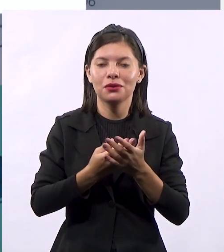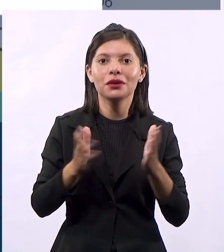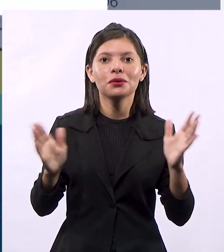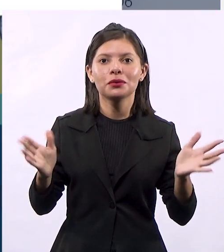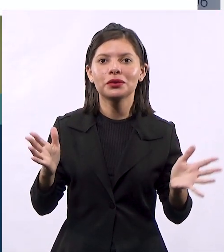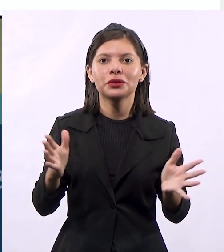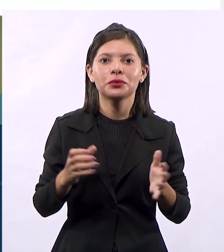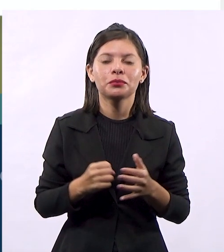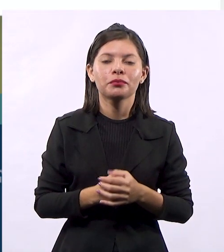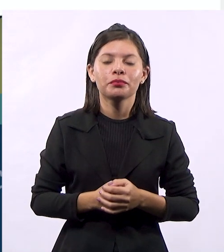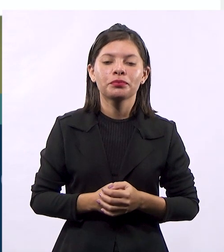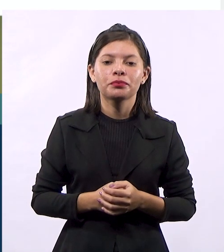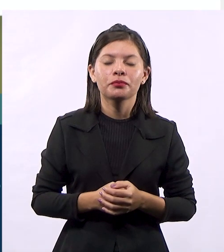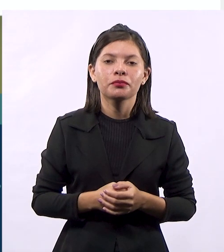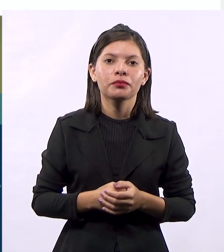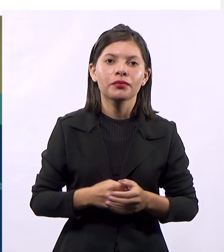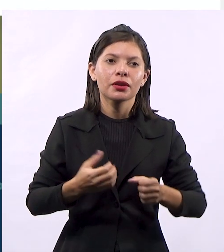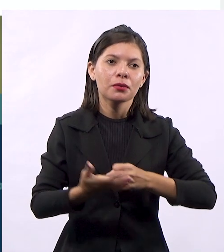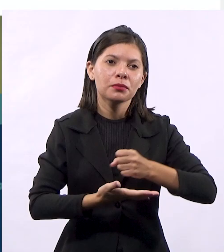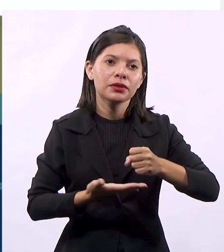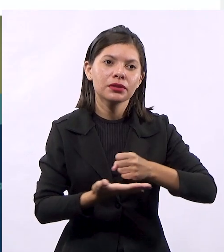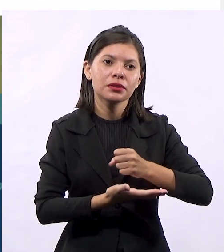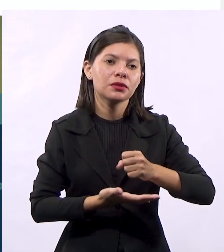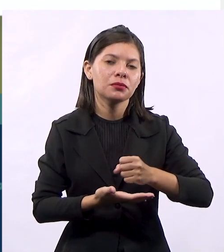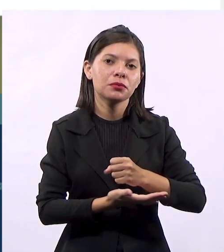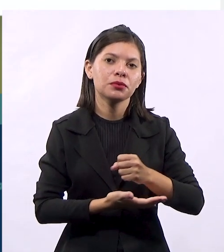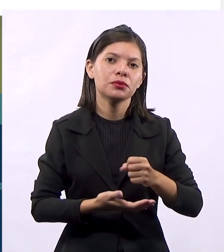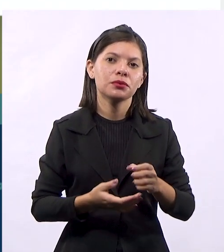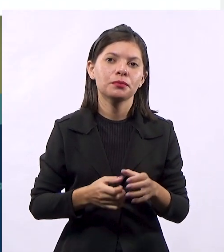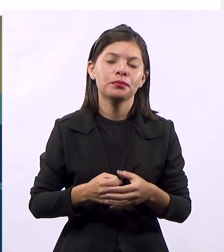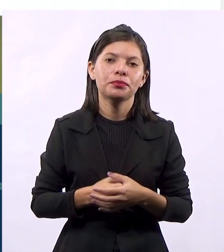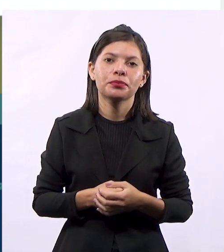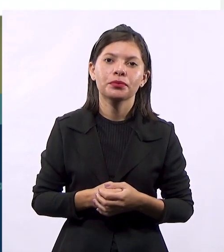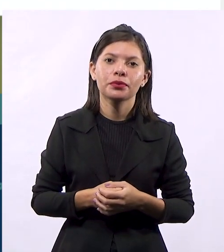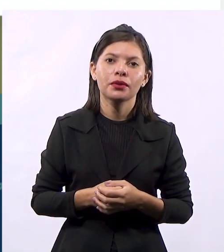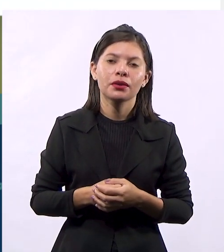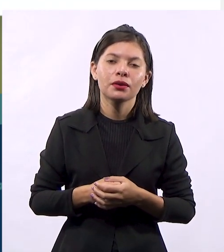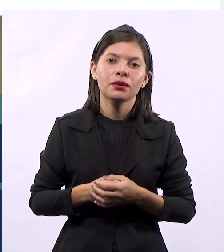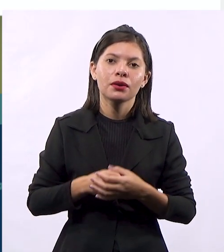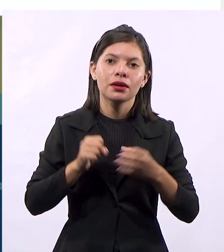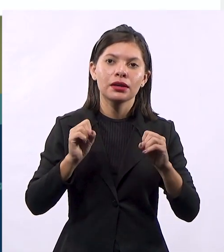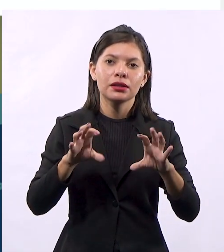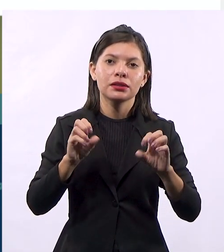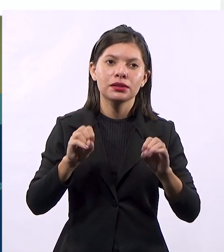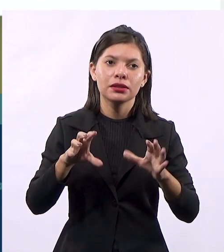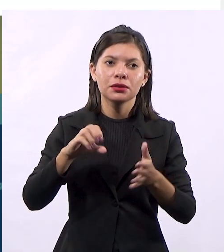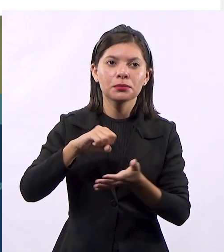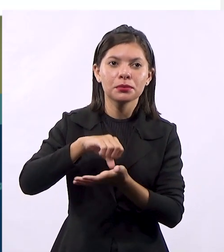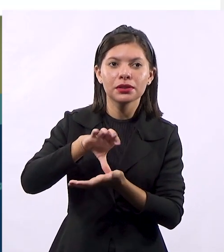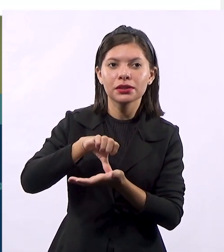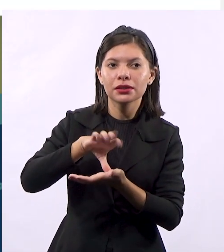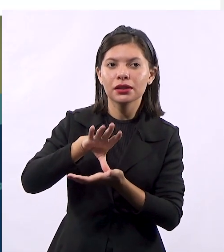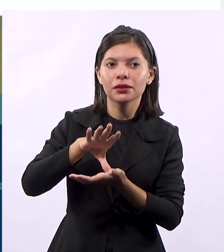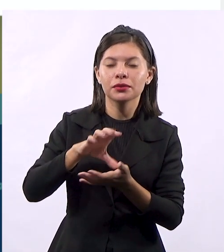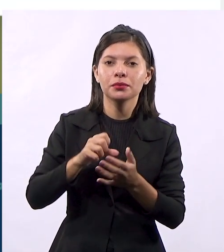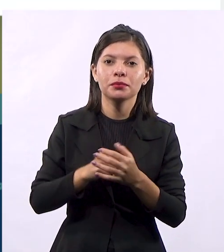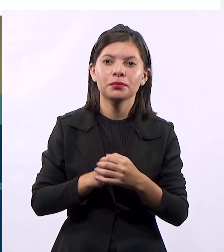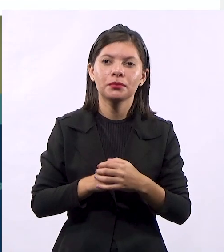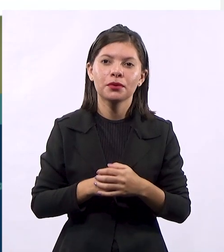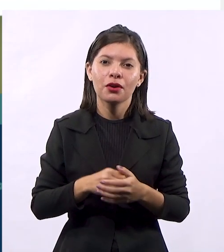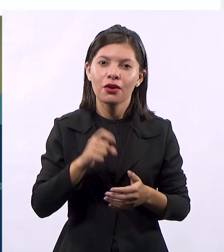o 206 vai tratar dos princípios, é o tema da nossa aula, os